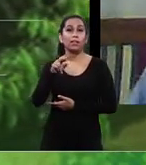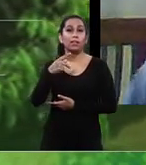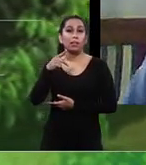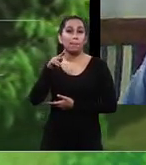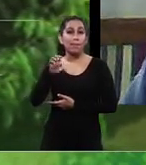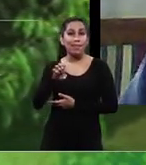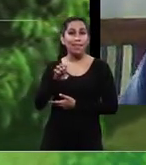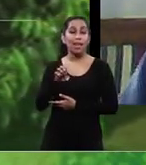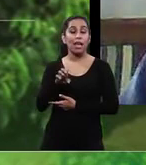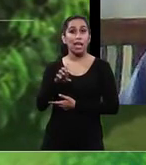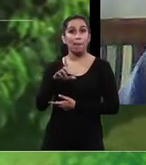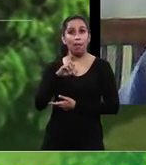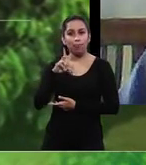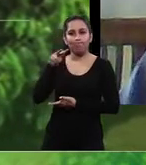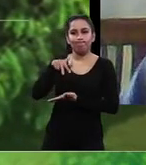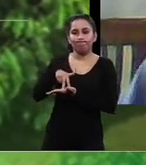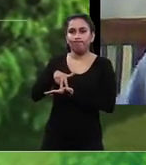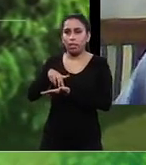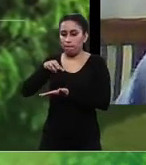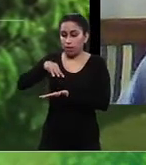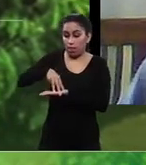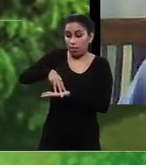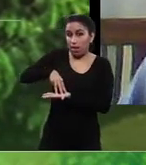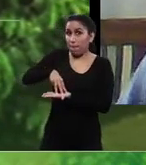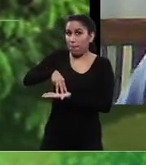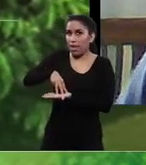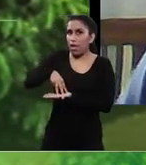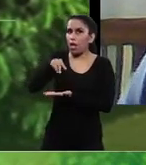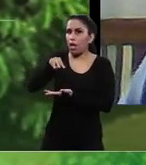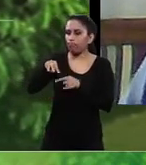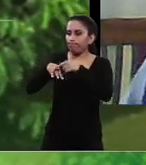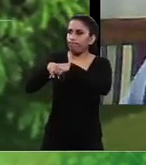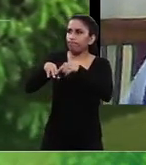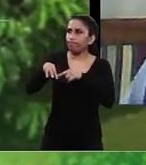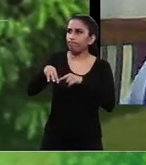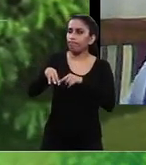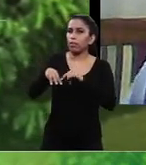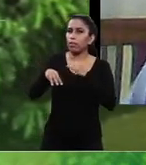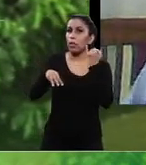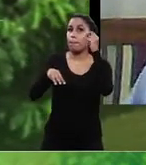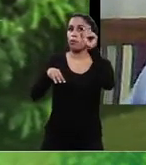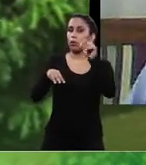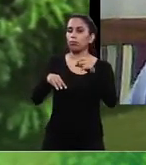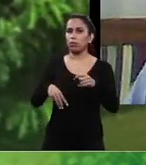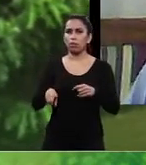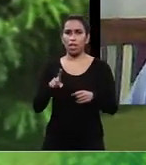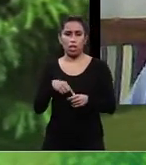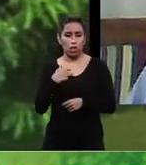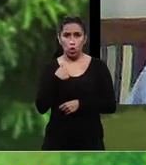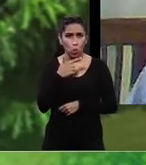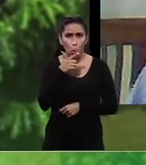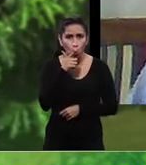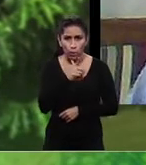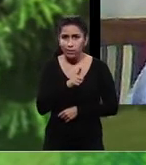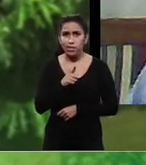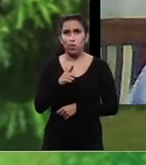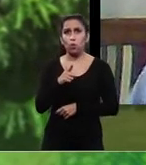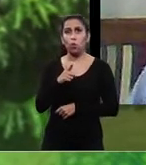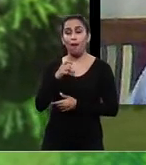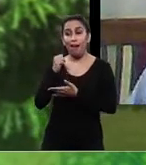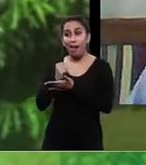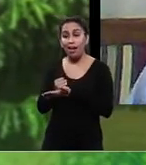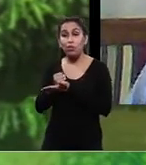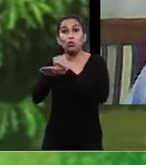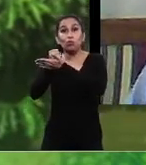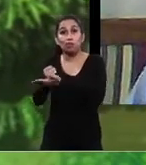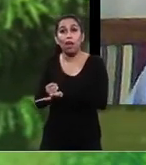o tripé de sustentação, certo? Se eu não consigo segurar o proprietário rural na Amazônia,